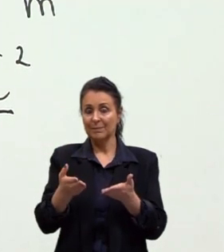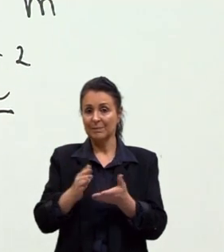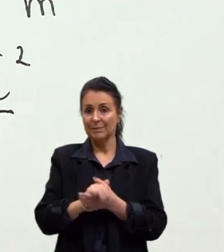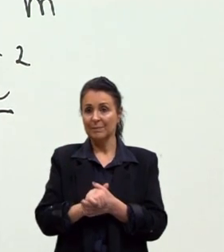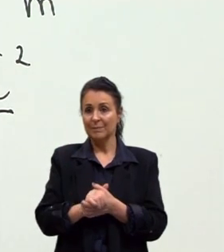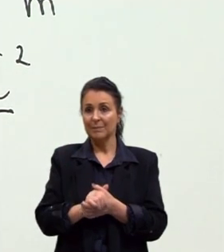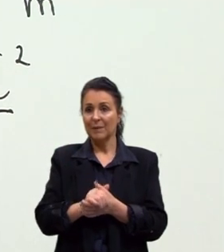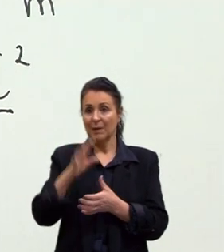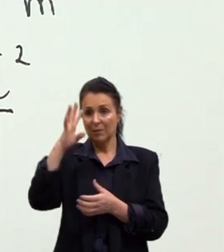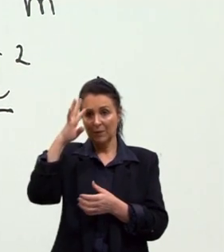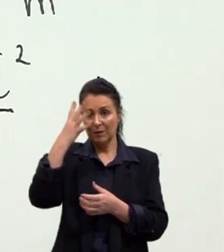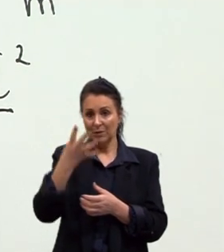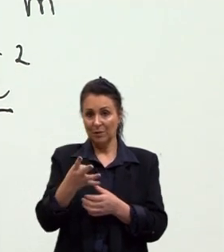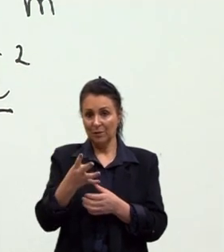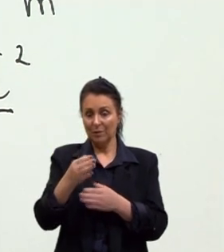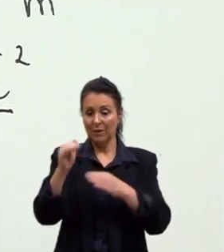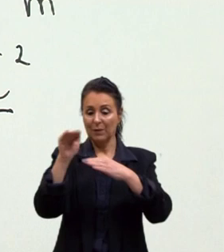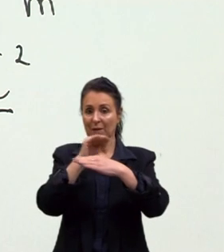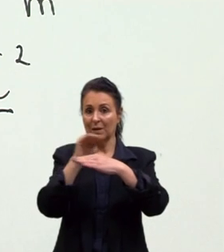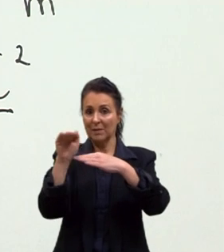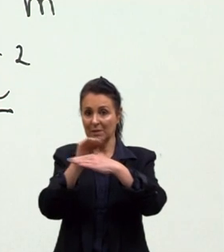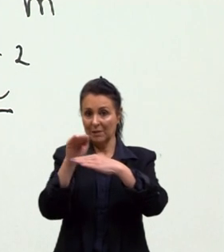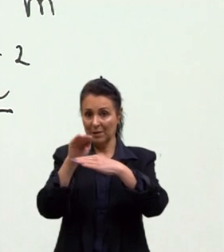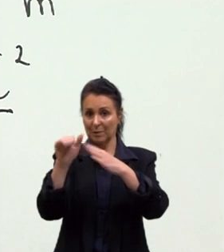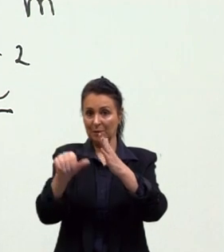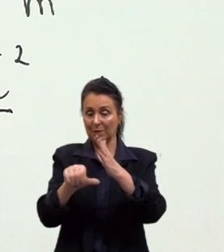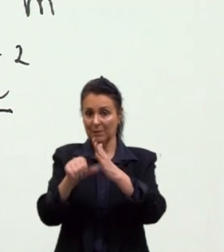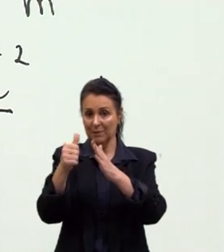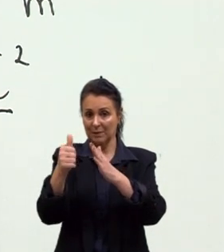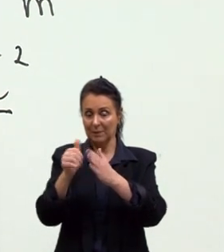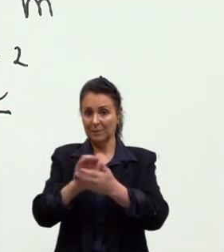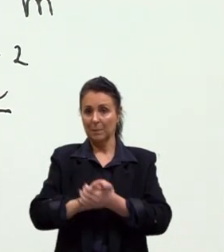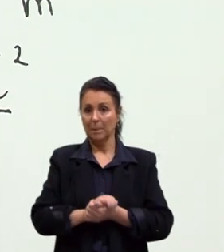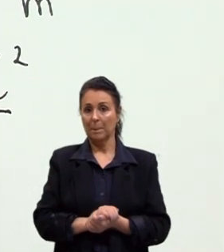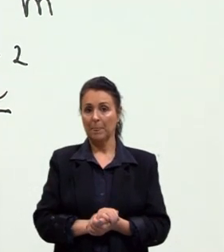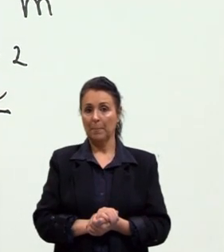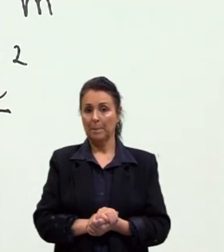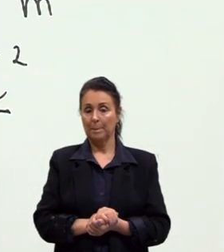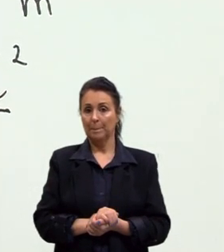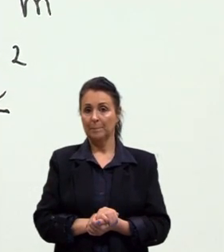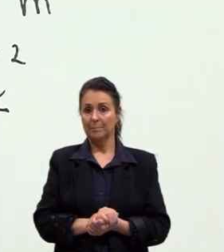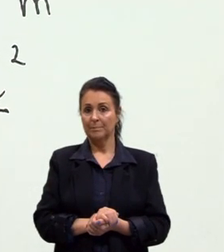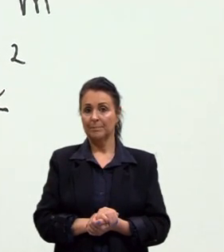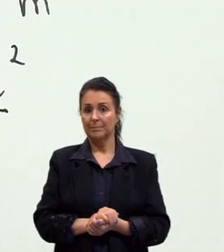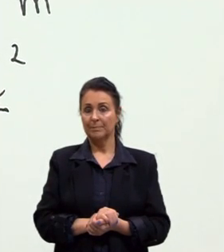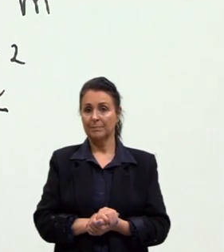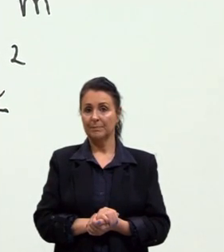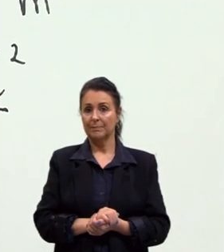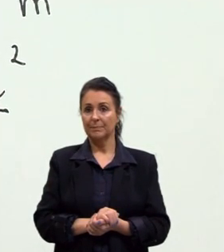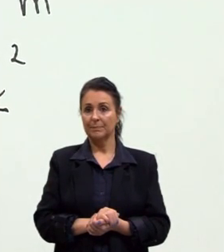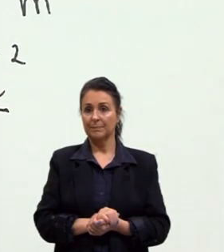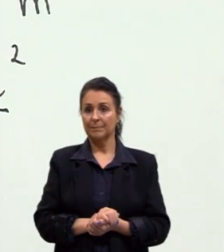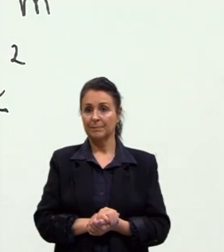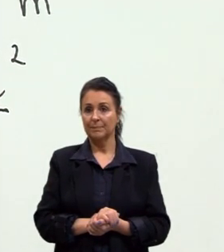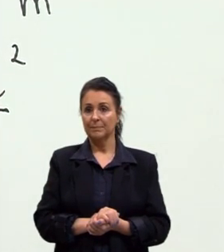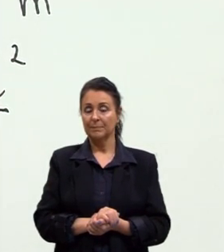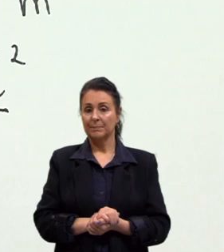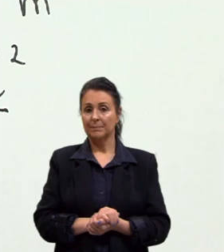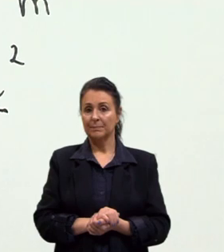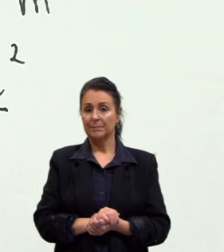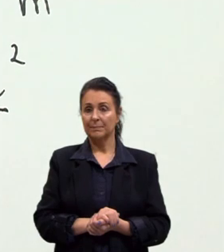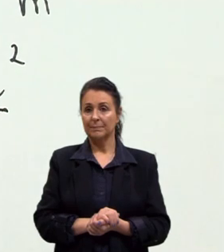então já vamos resolver essa parte aqui de cima para ficar um pouco mais limpo tá só vou pegar uma outra caneta aqui para ficar mais